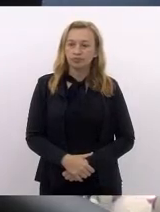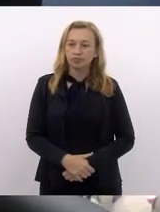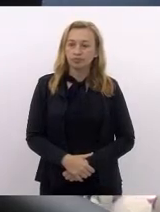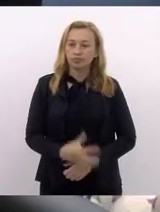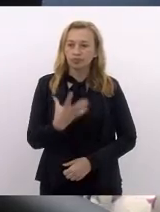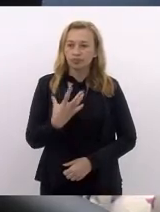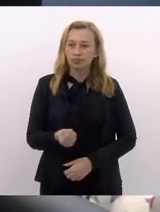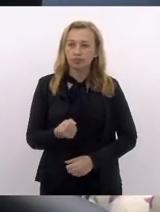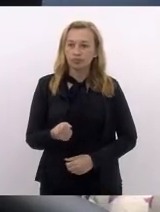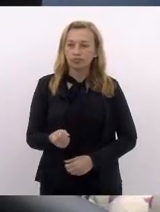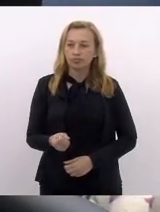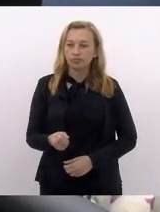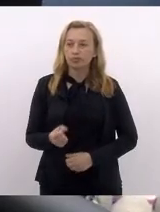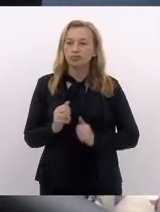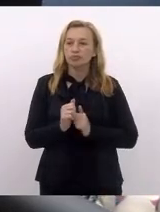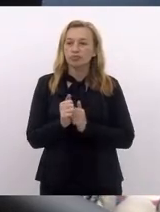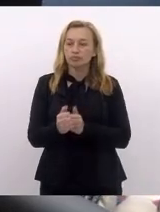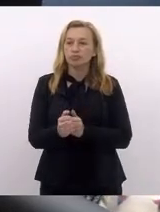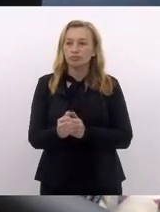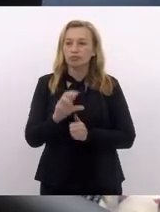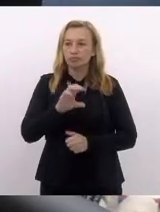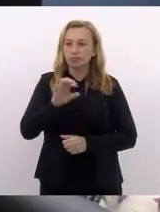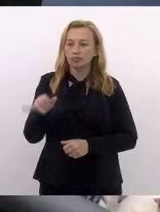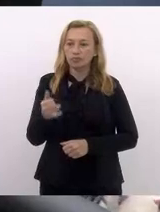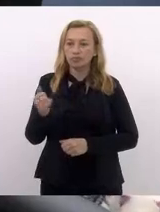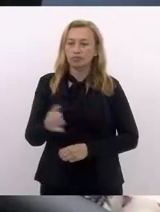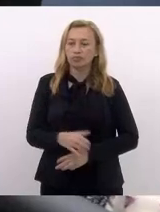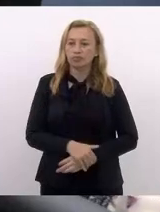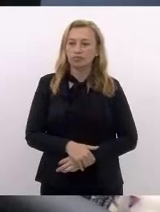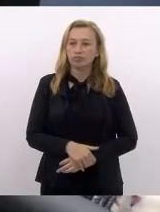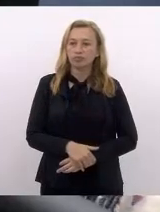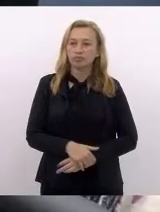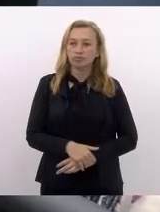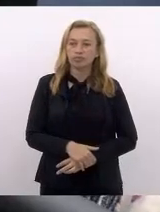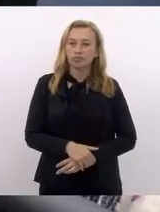é favorável nos termos do parecer da Lavra do